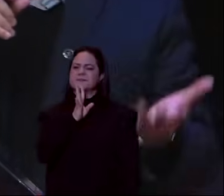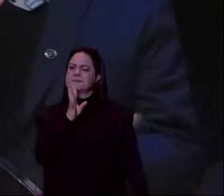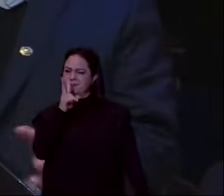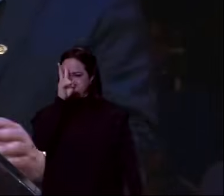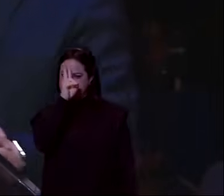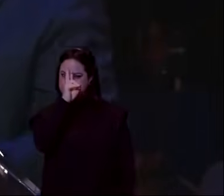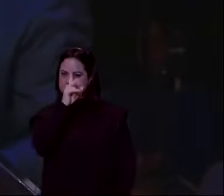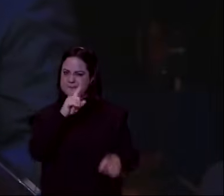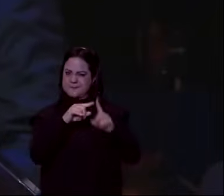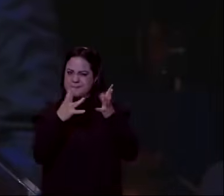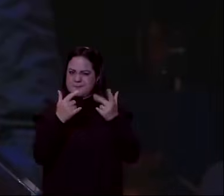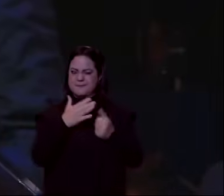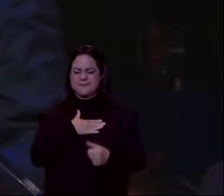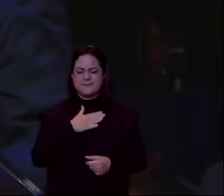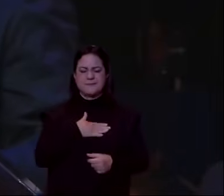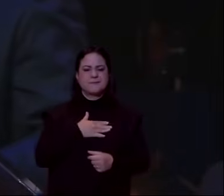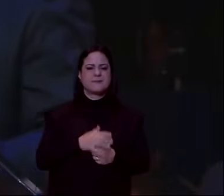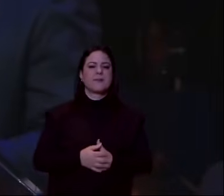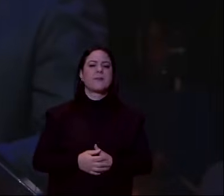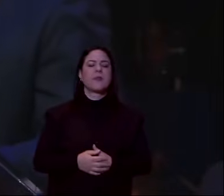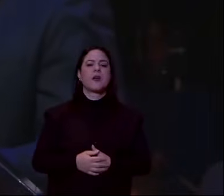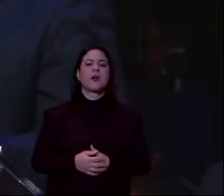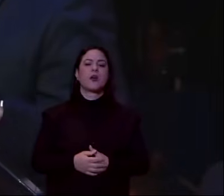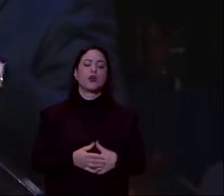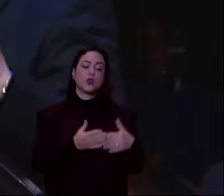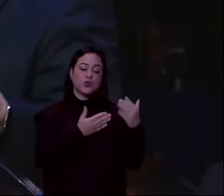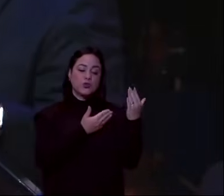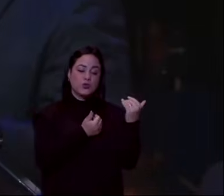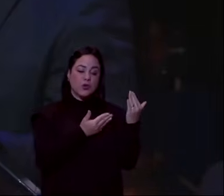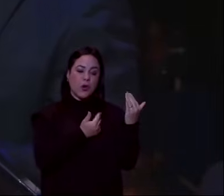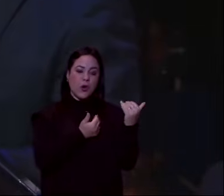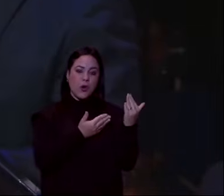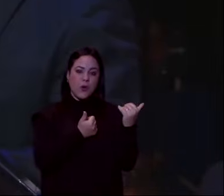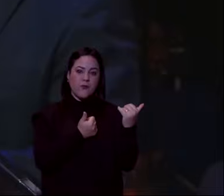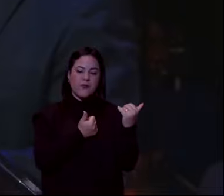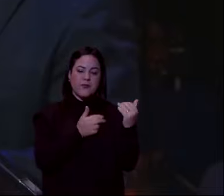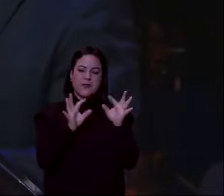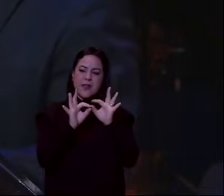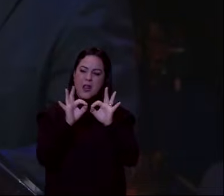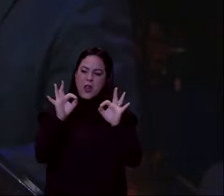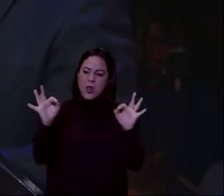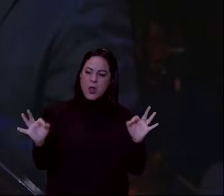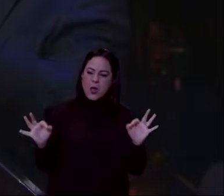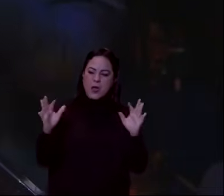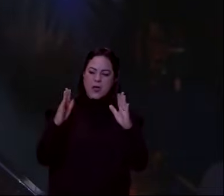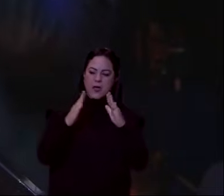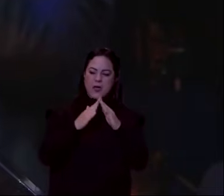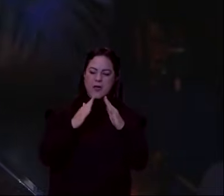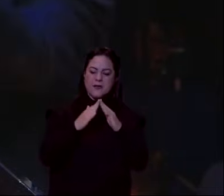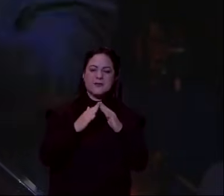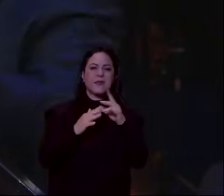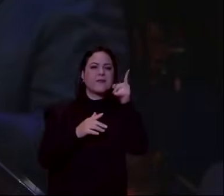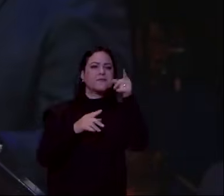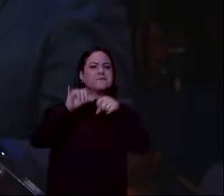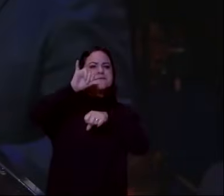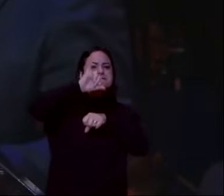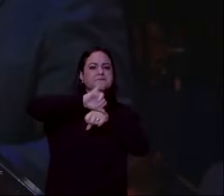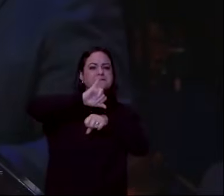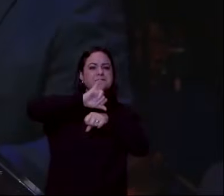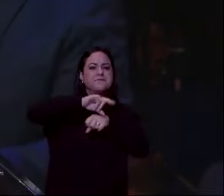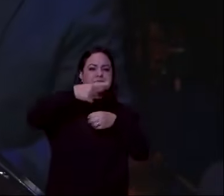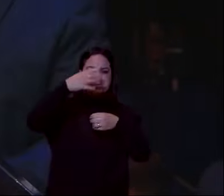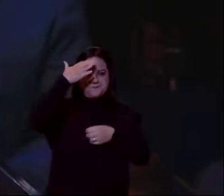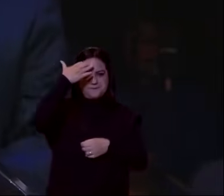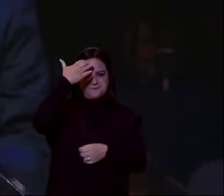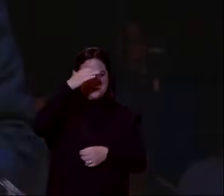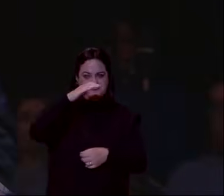ela é incrível para mim, daquele jovem que estava longe da sua casa, estava hospedado aqui no centro da cidade,